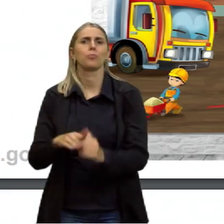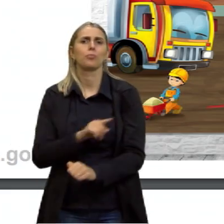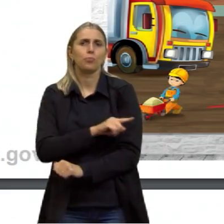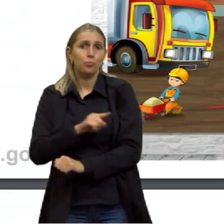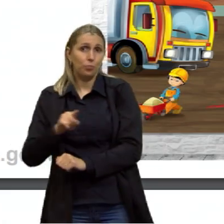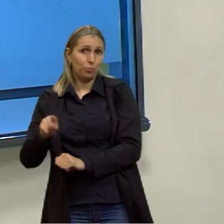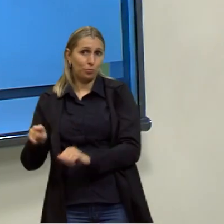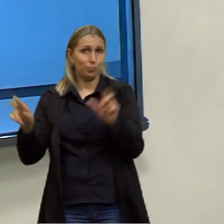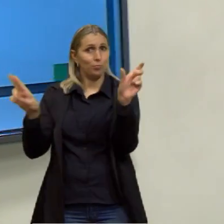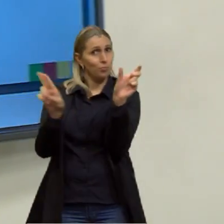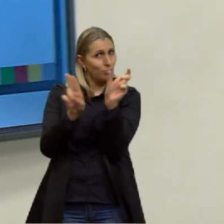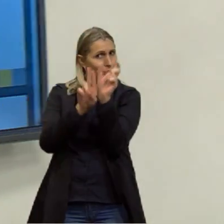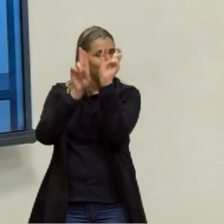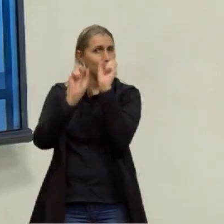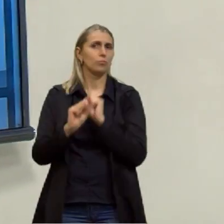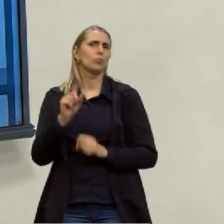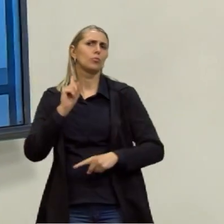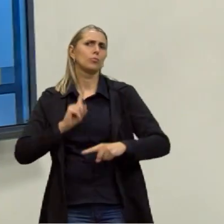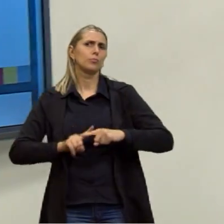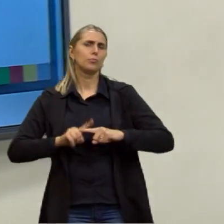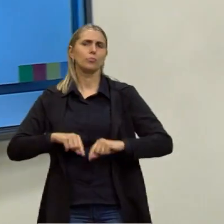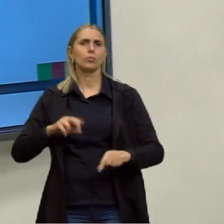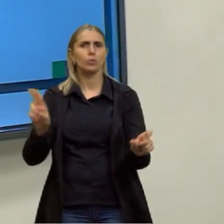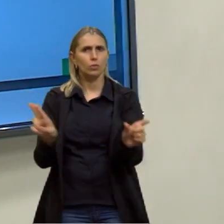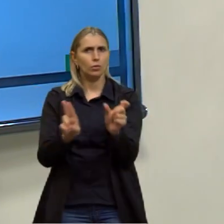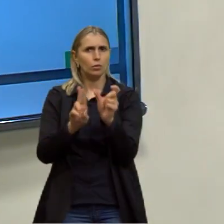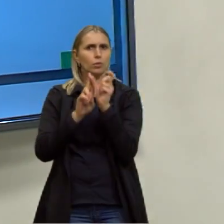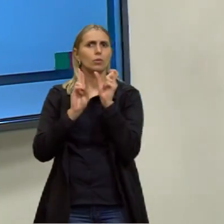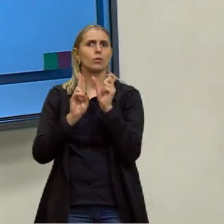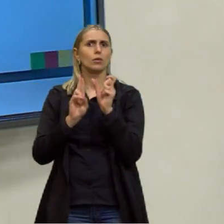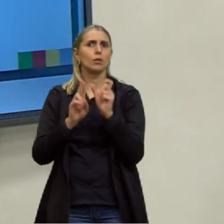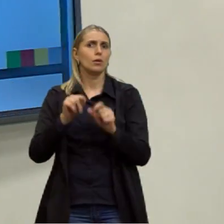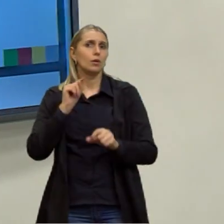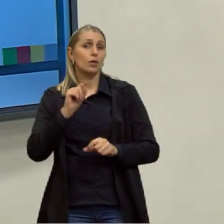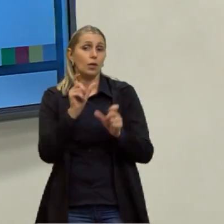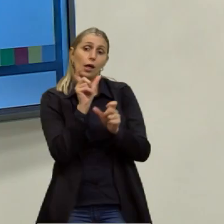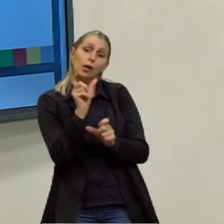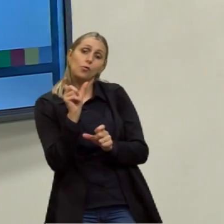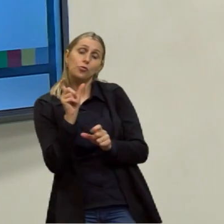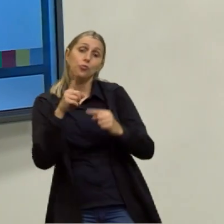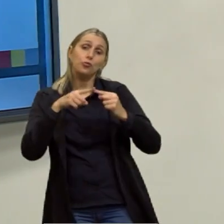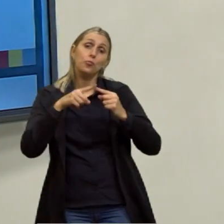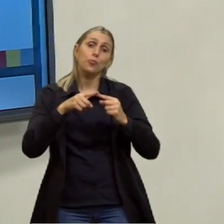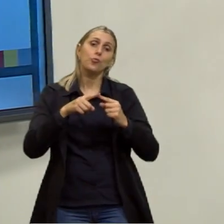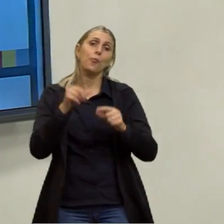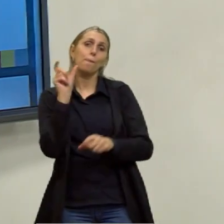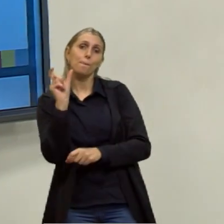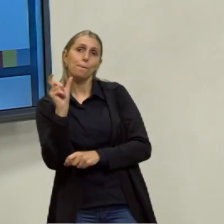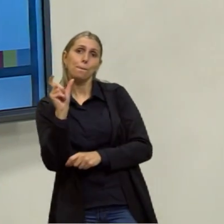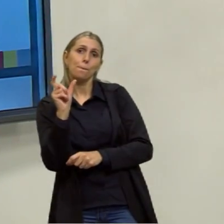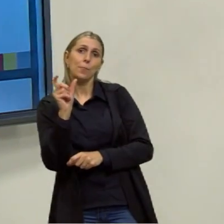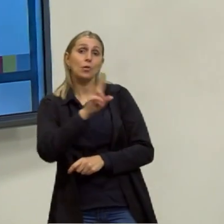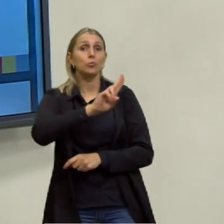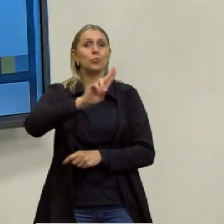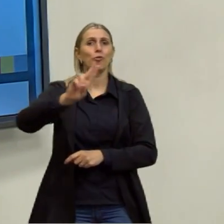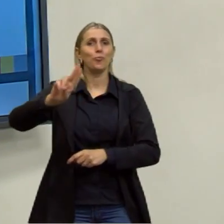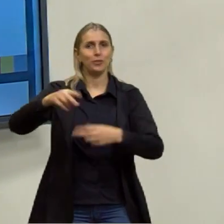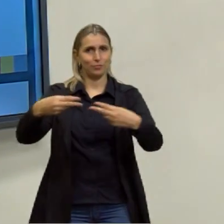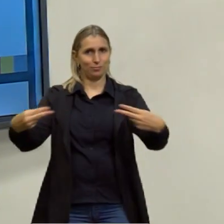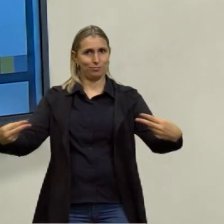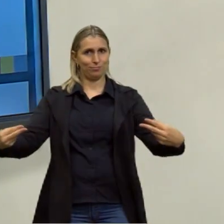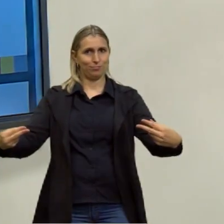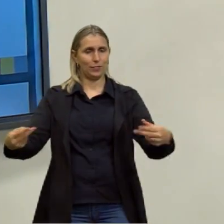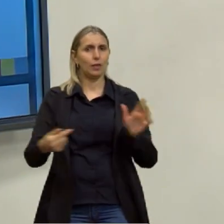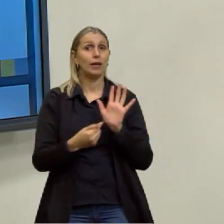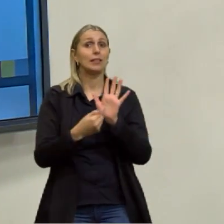é substantivo por quê substantivo é fácil de palavras que vai denominar as coisas